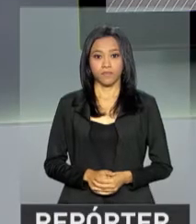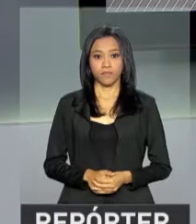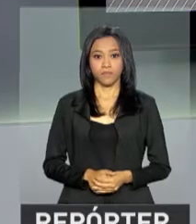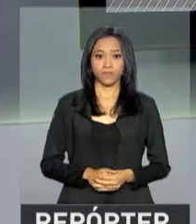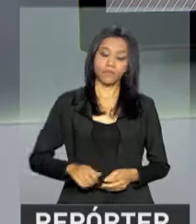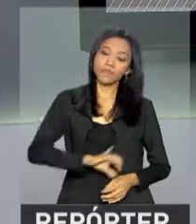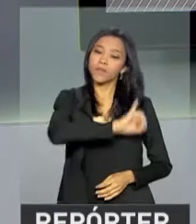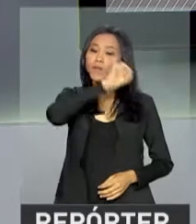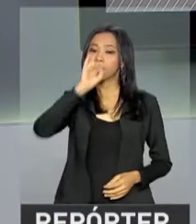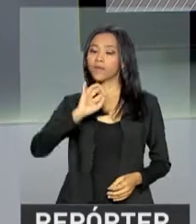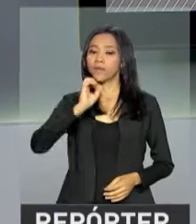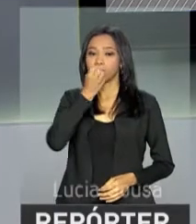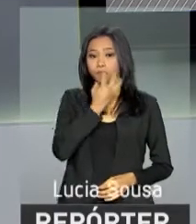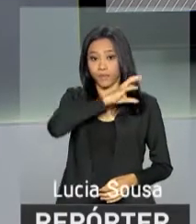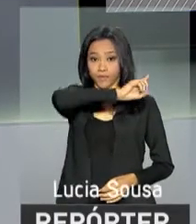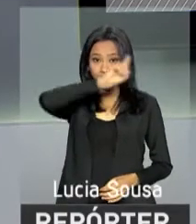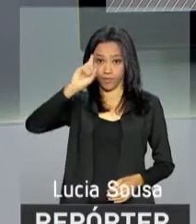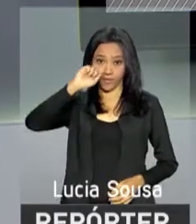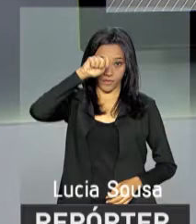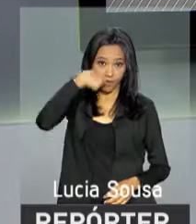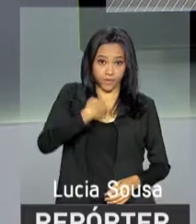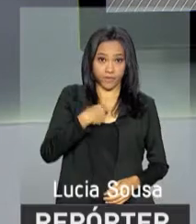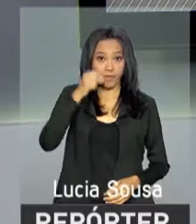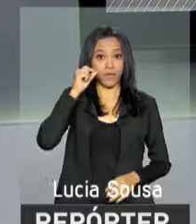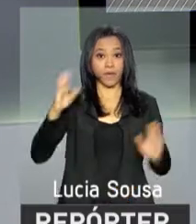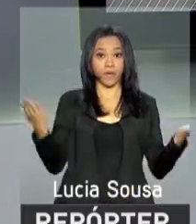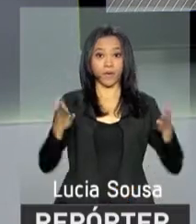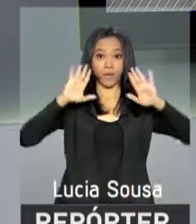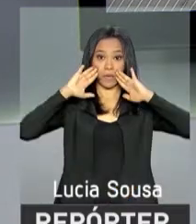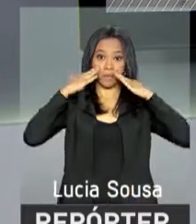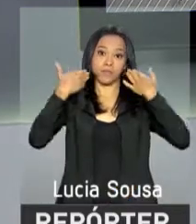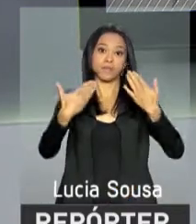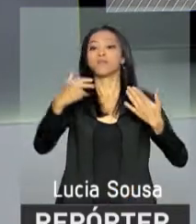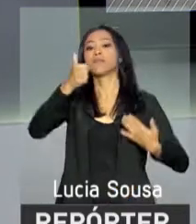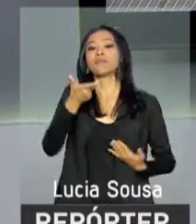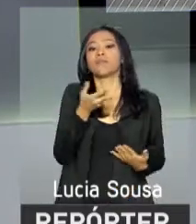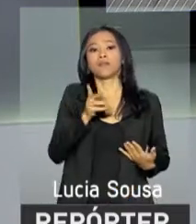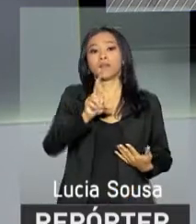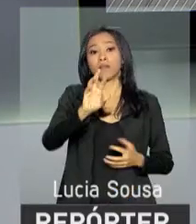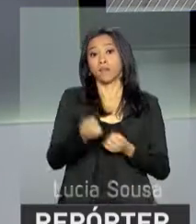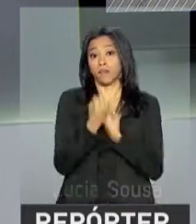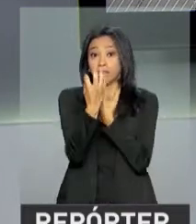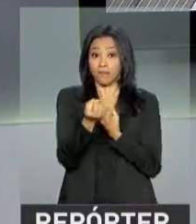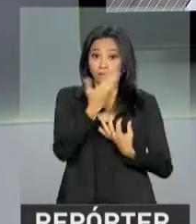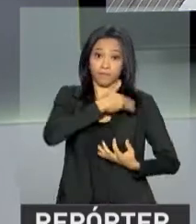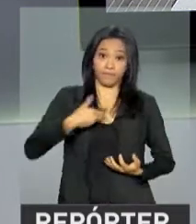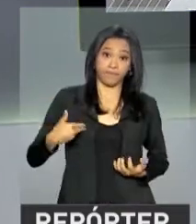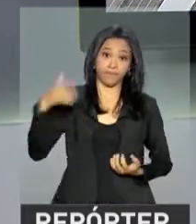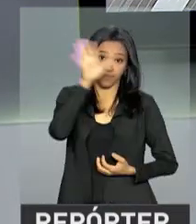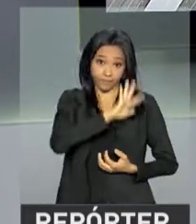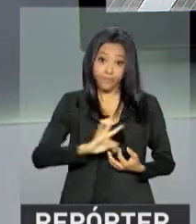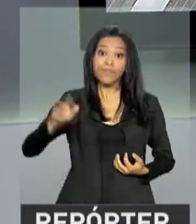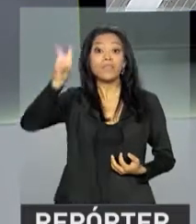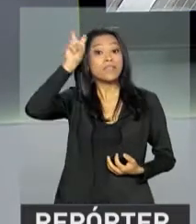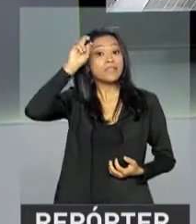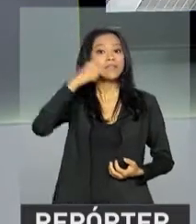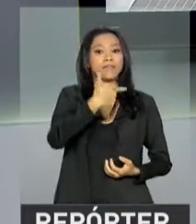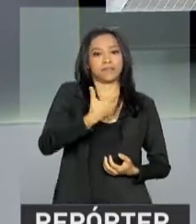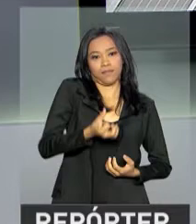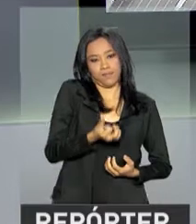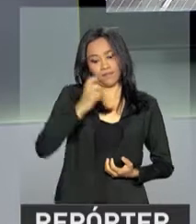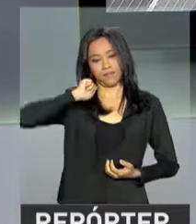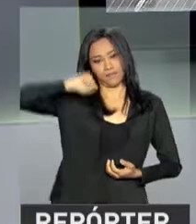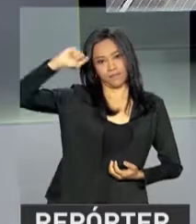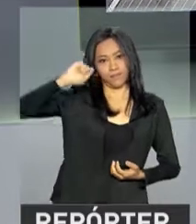olá bom dia eu sou thaíssa dias estamos no ar com repórter nbr as notícias do governo federal nesta quinta feira